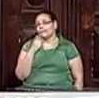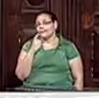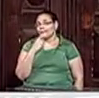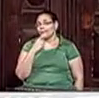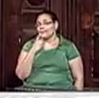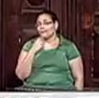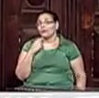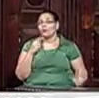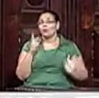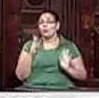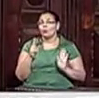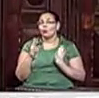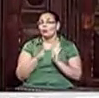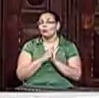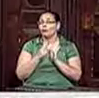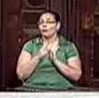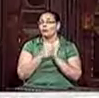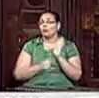da folha.